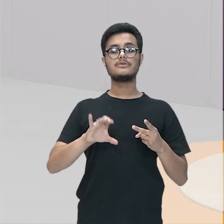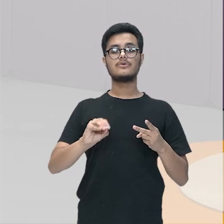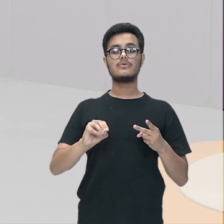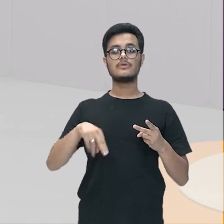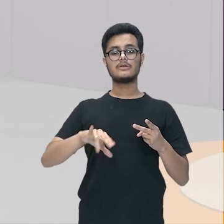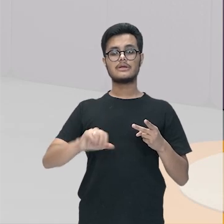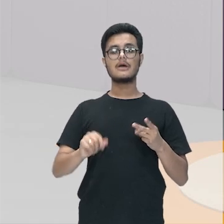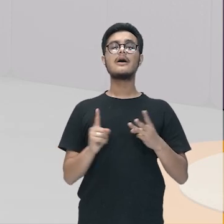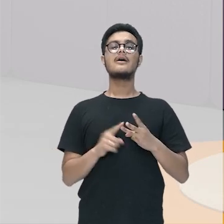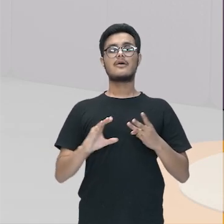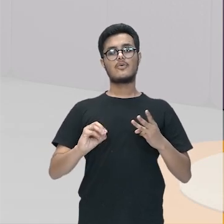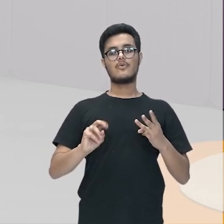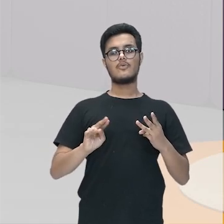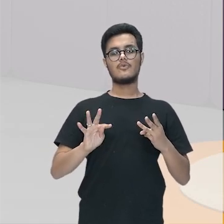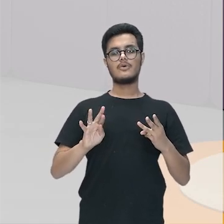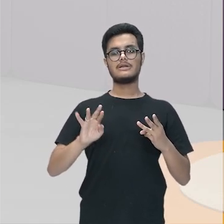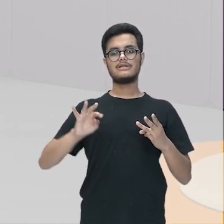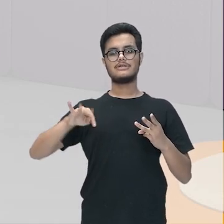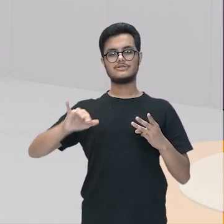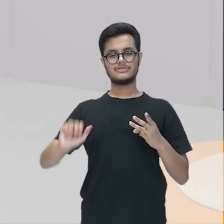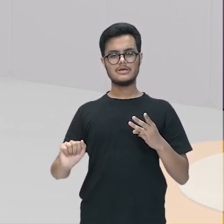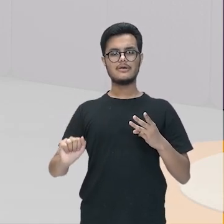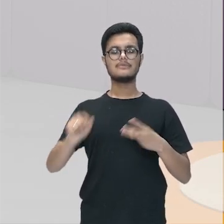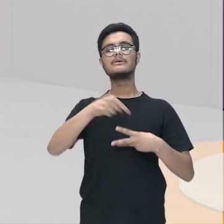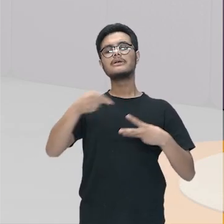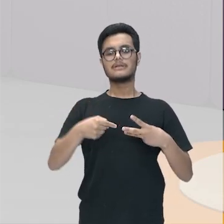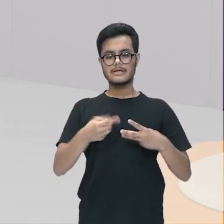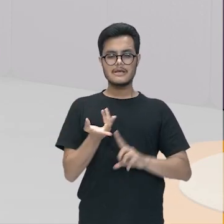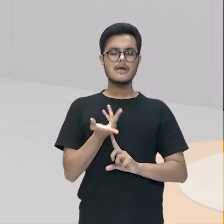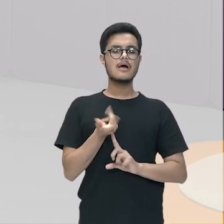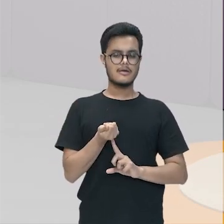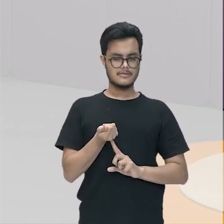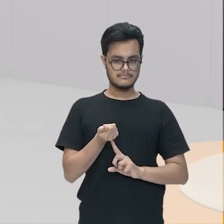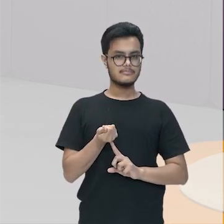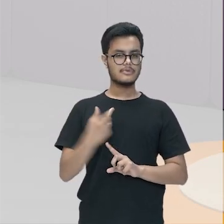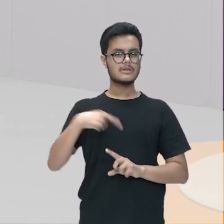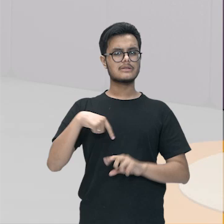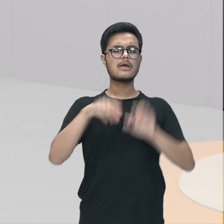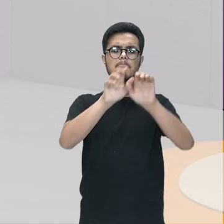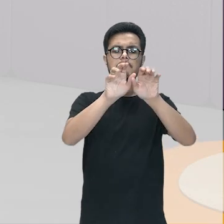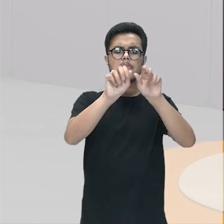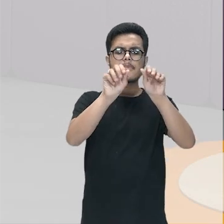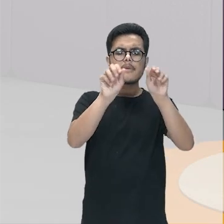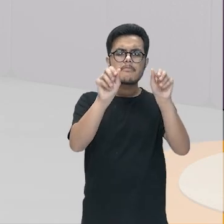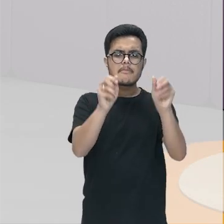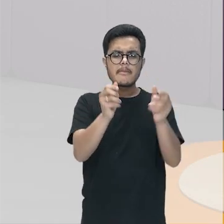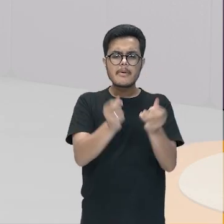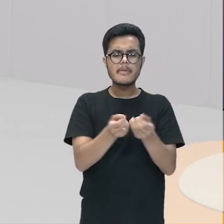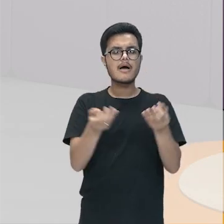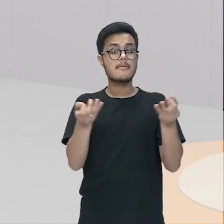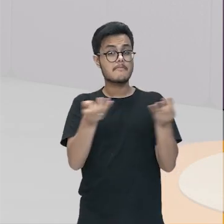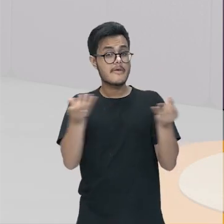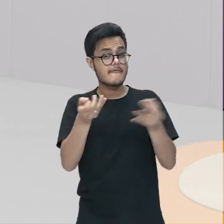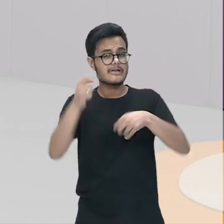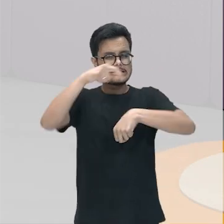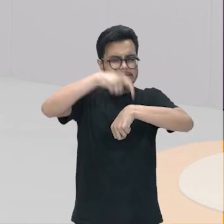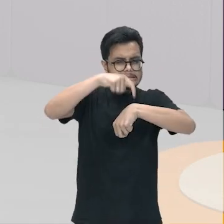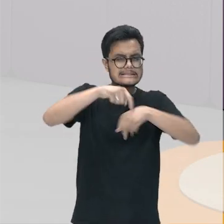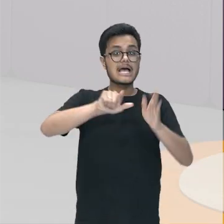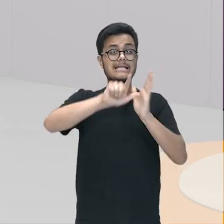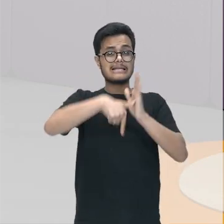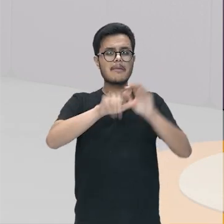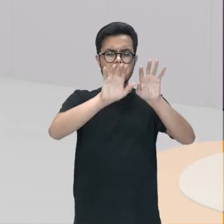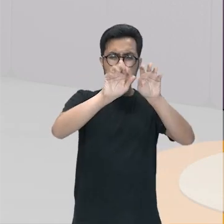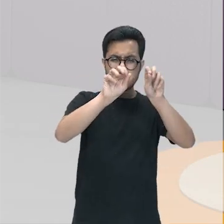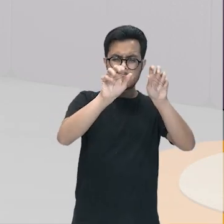onde demanda mais tempo para confeccionar, sendo mais utilizado em construções neoclássicas. O segundo modelo, que